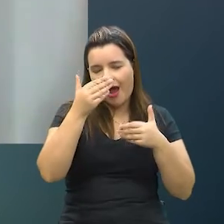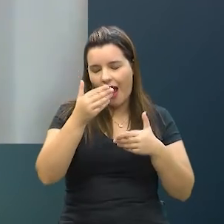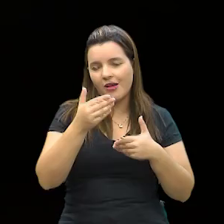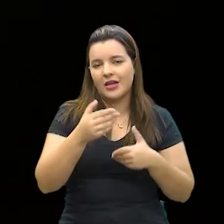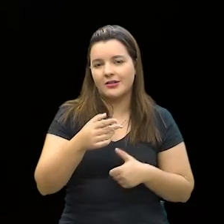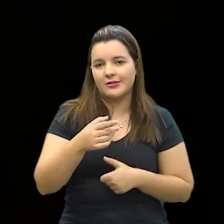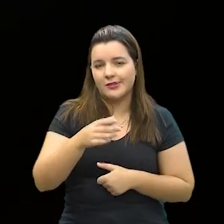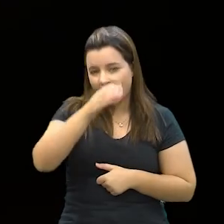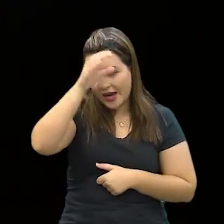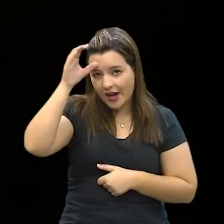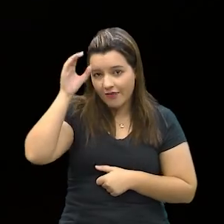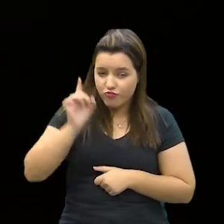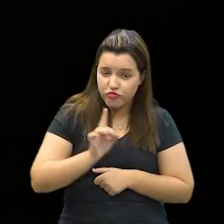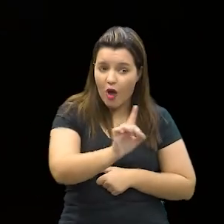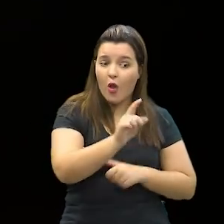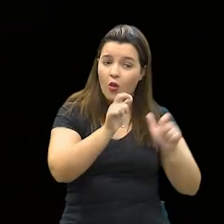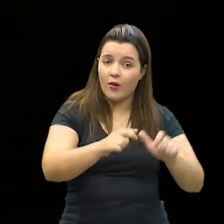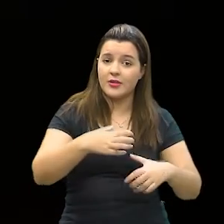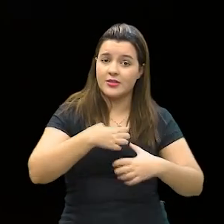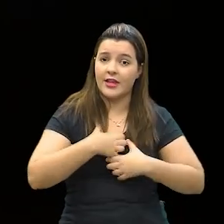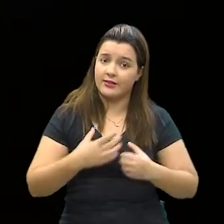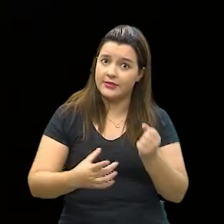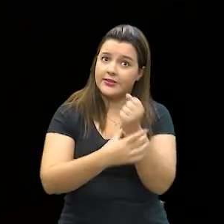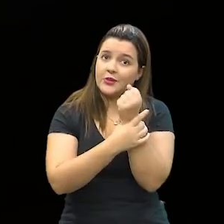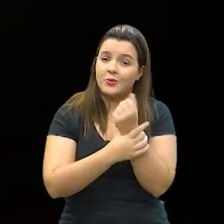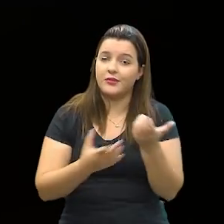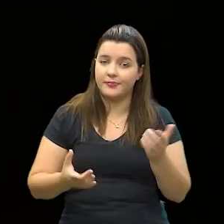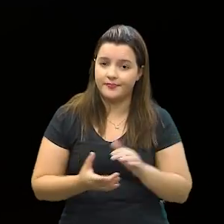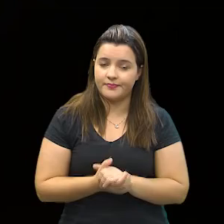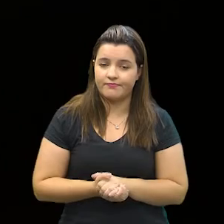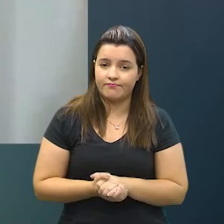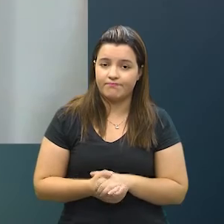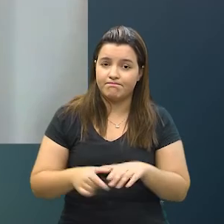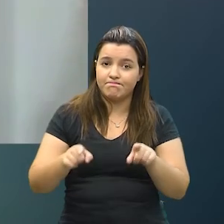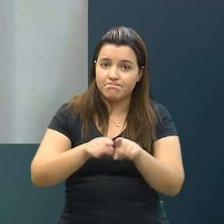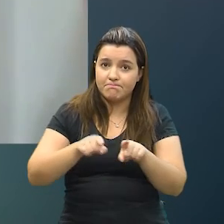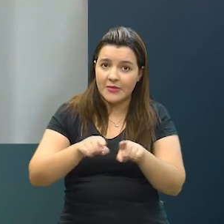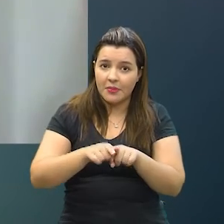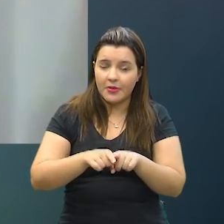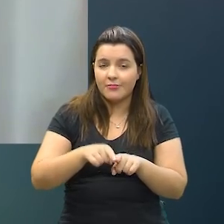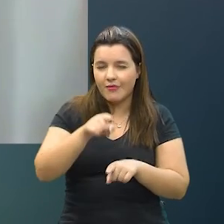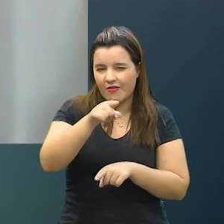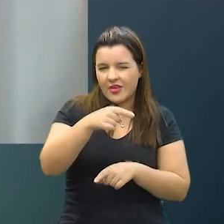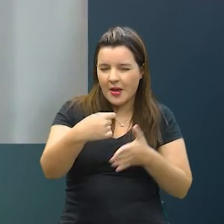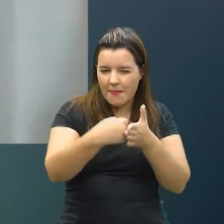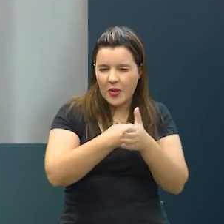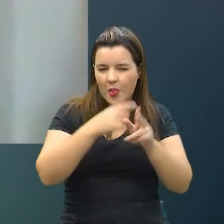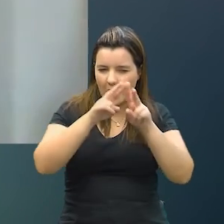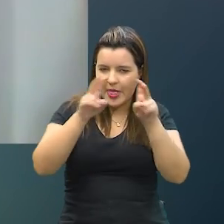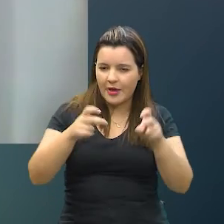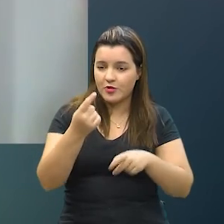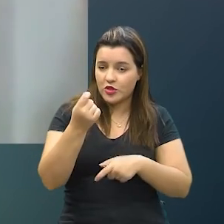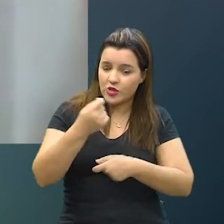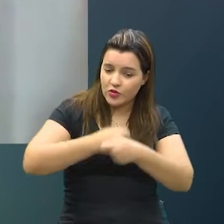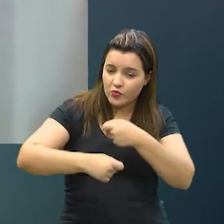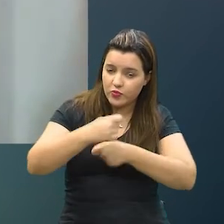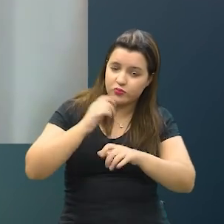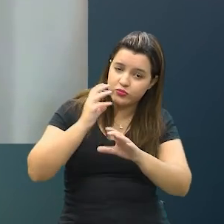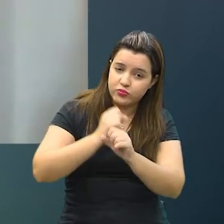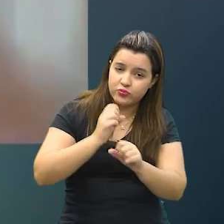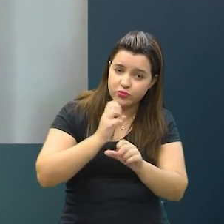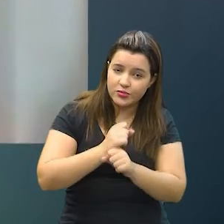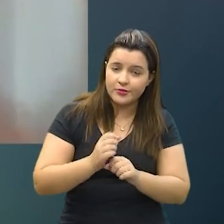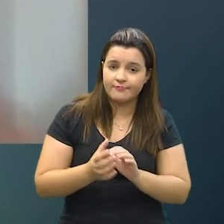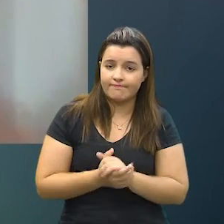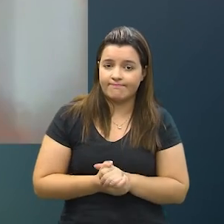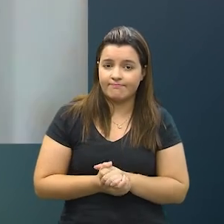também, tá? Aí a gente tem essa outra parte também, né? Da questão financeira que você comentou. Então,